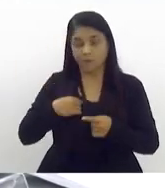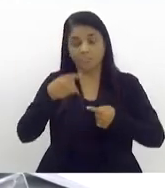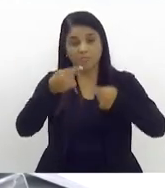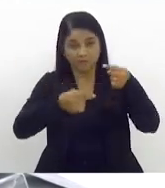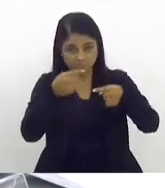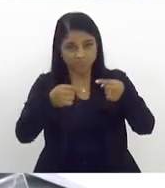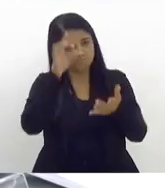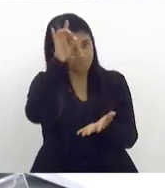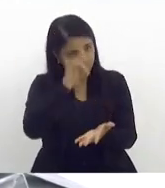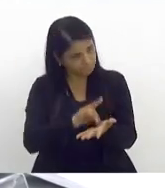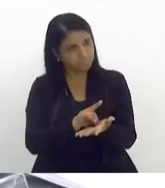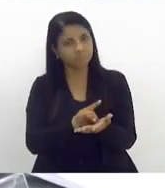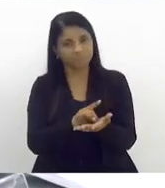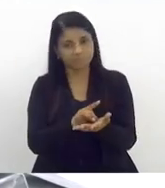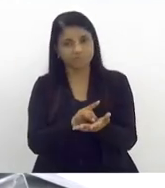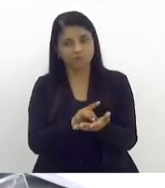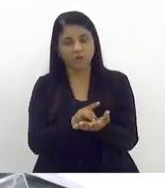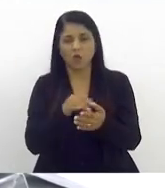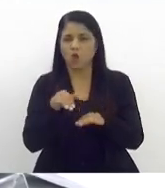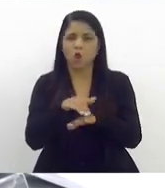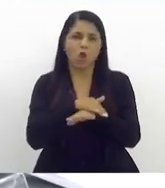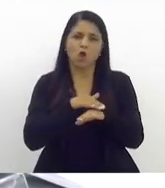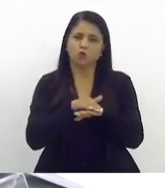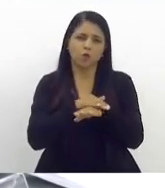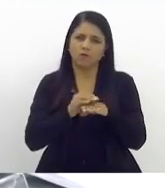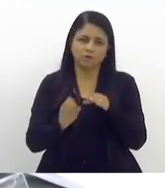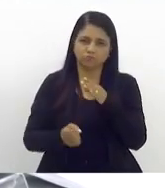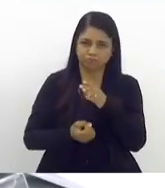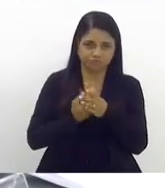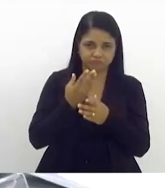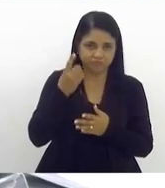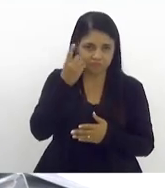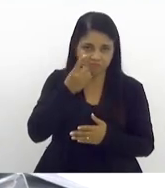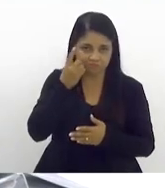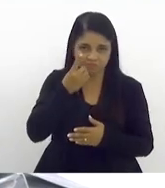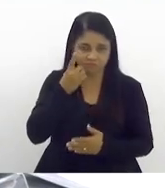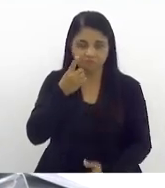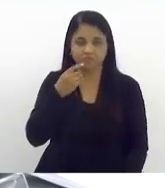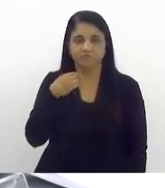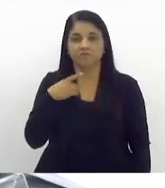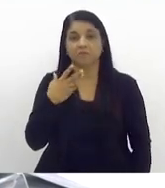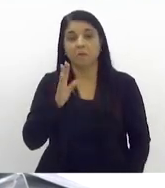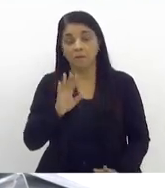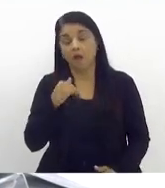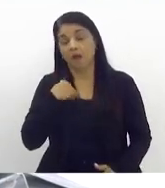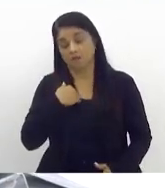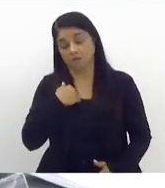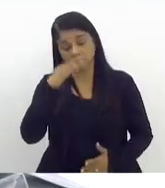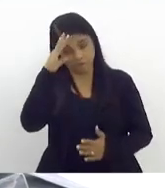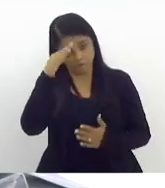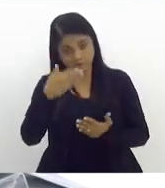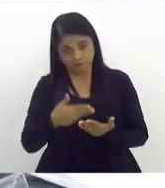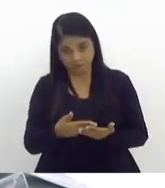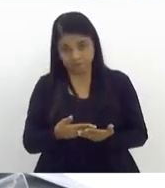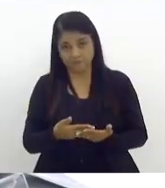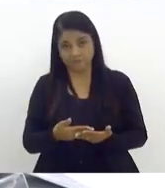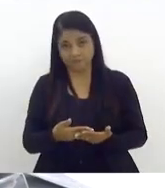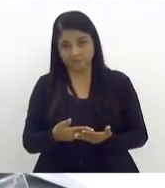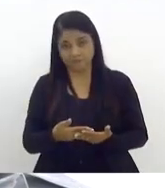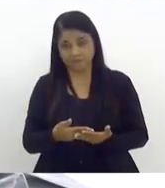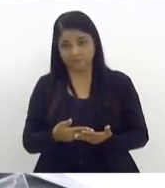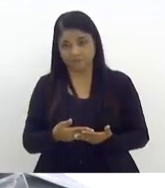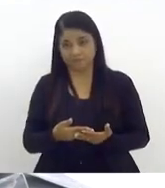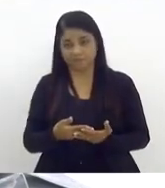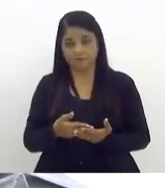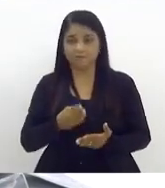legítima. Eu não conversei com o autor da matéria, embora tenha sido eu o relator, mas acredito que, sendo da